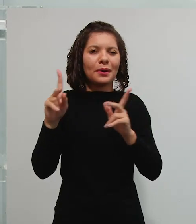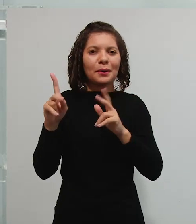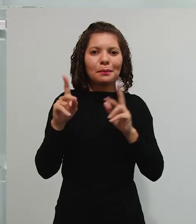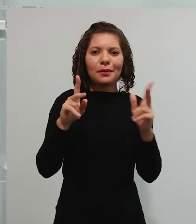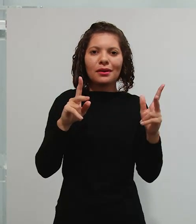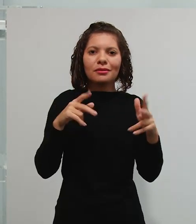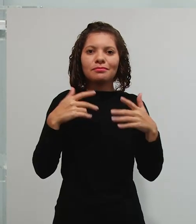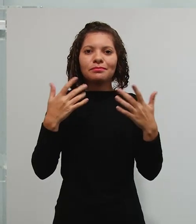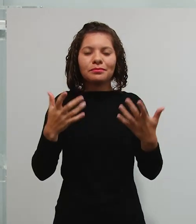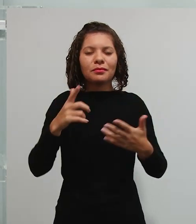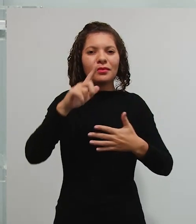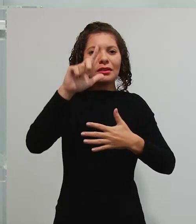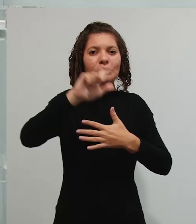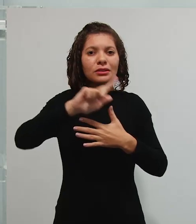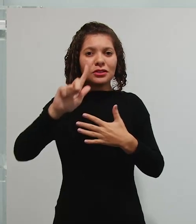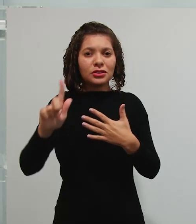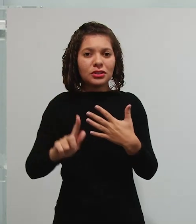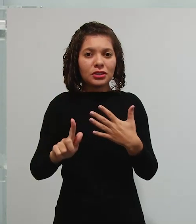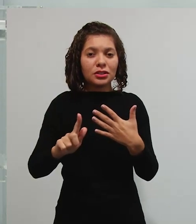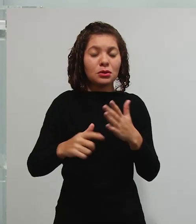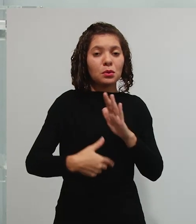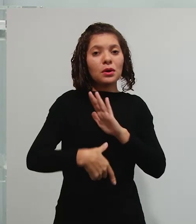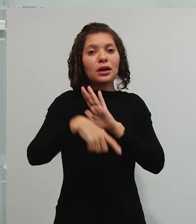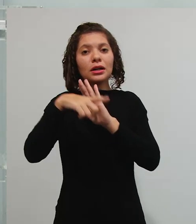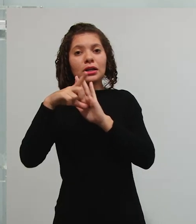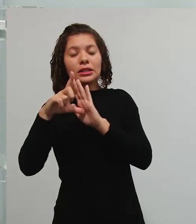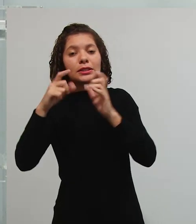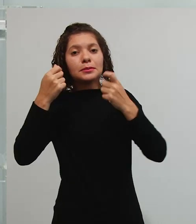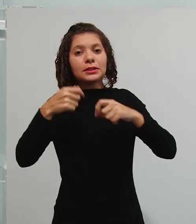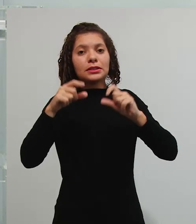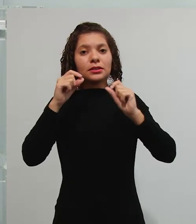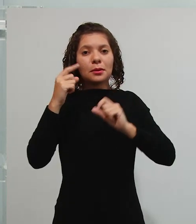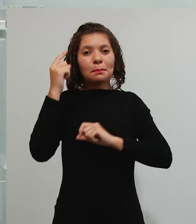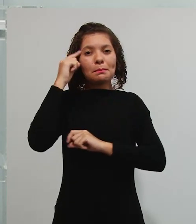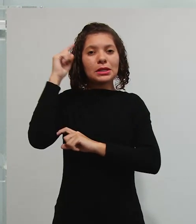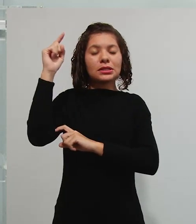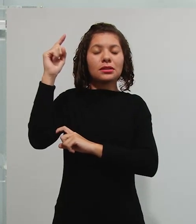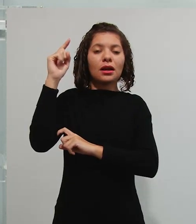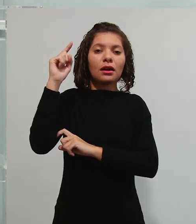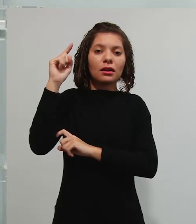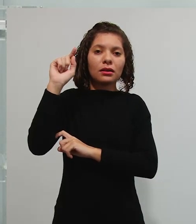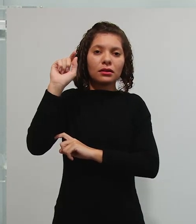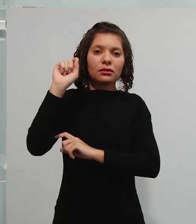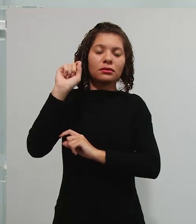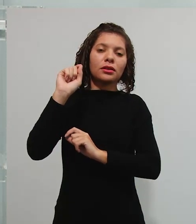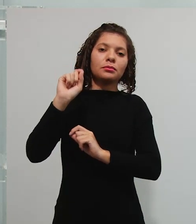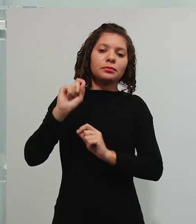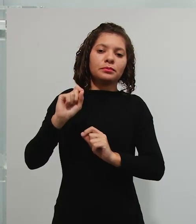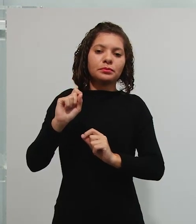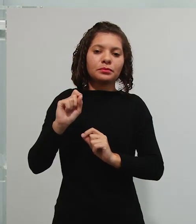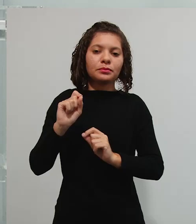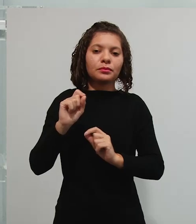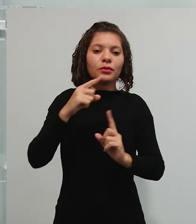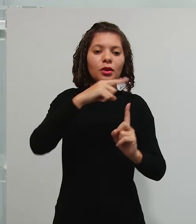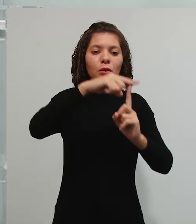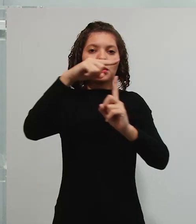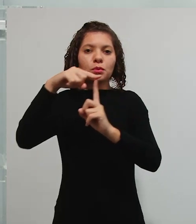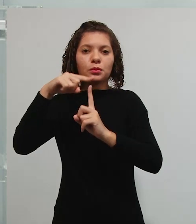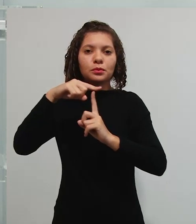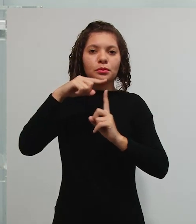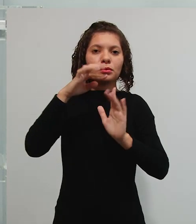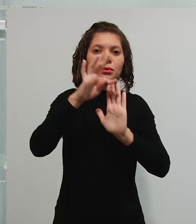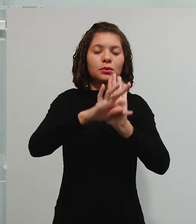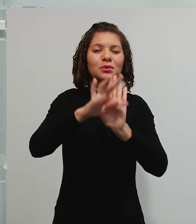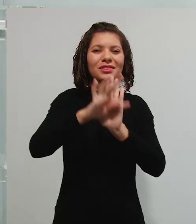ele nasce a partir do momento que eu defino o objetivo da produção. Eu defino o objetivo da produção, aí eu vou escolher o gênero